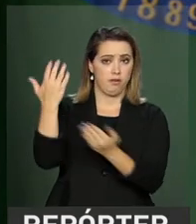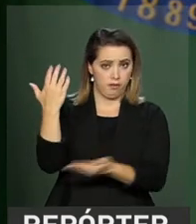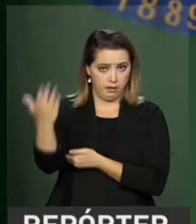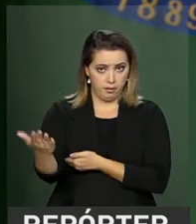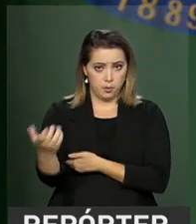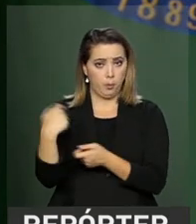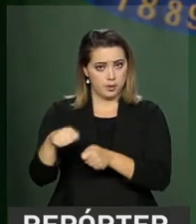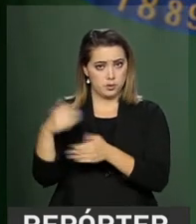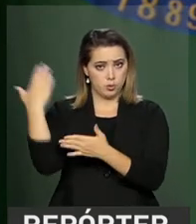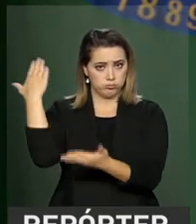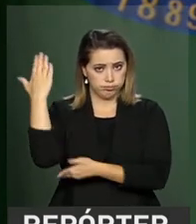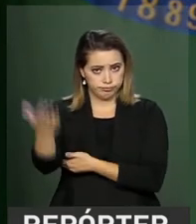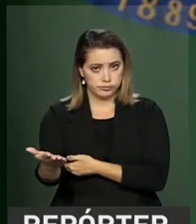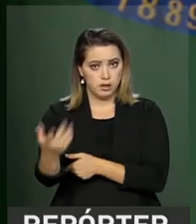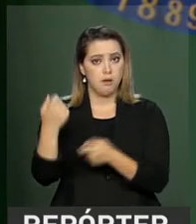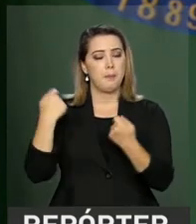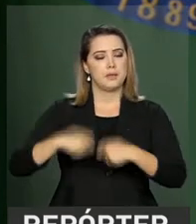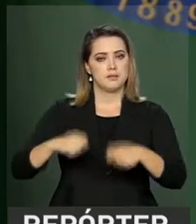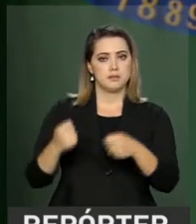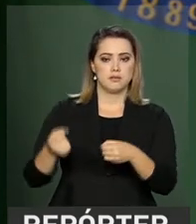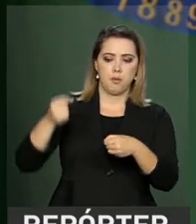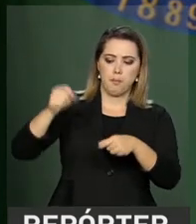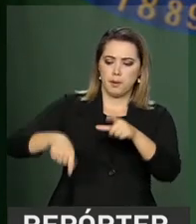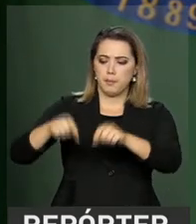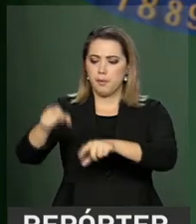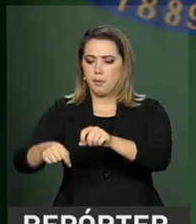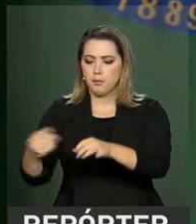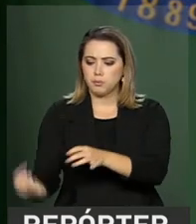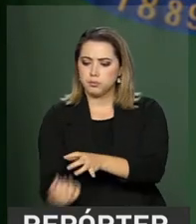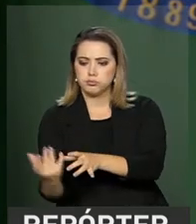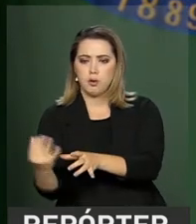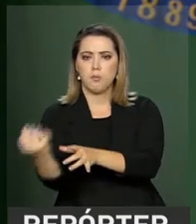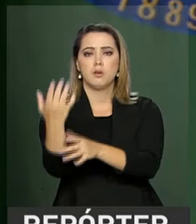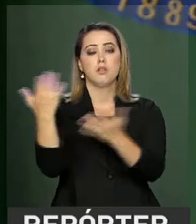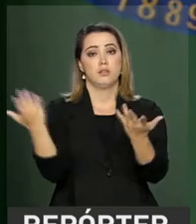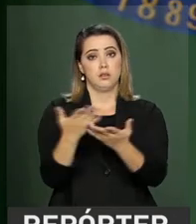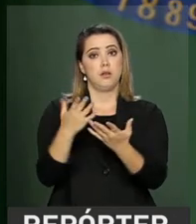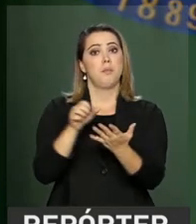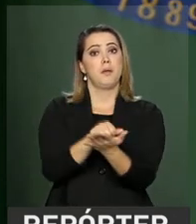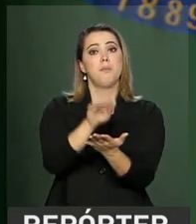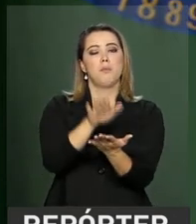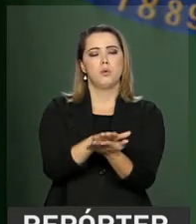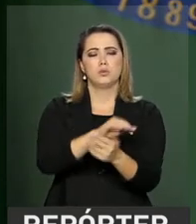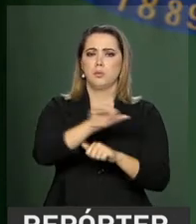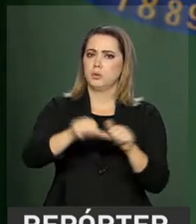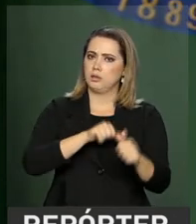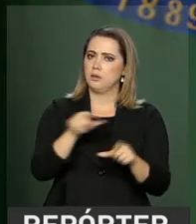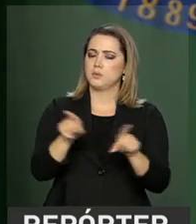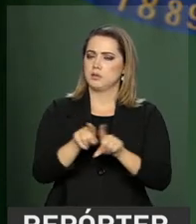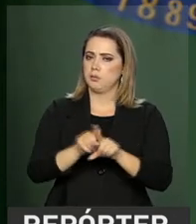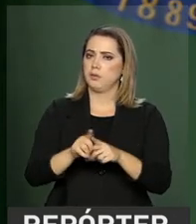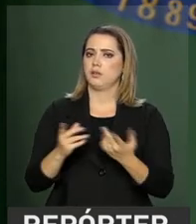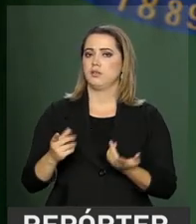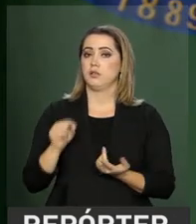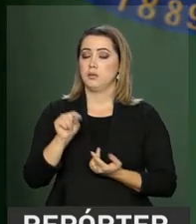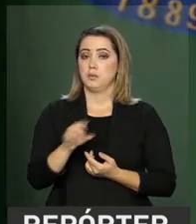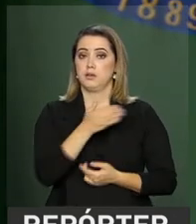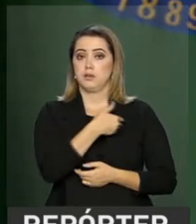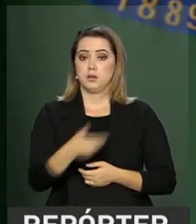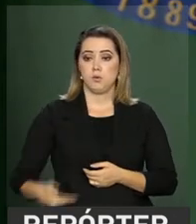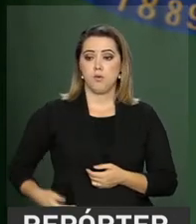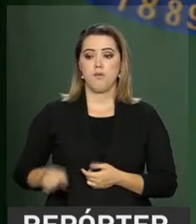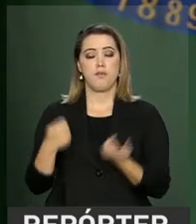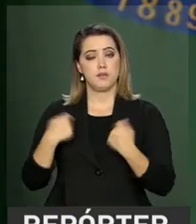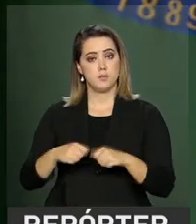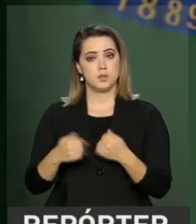e até neste particular é digamos multas para que o estado cumpra